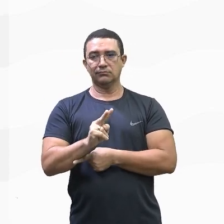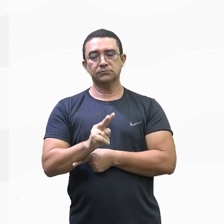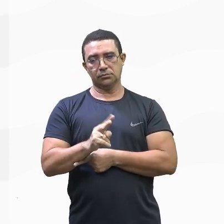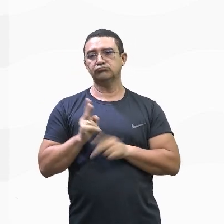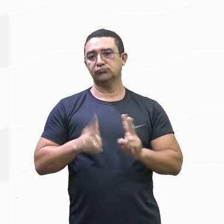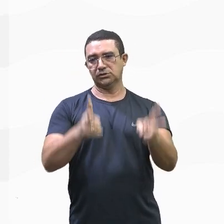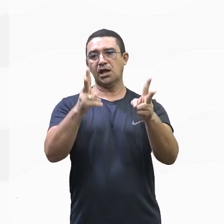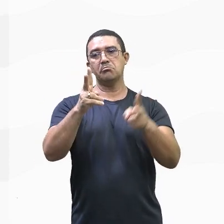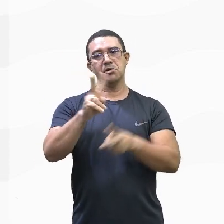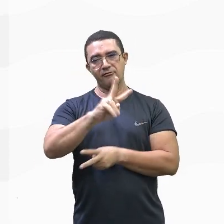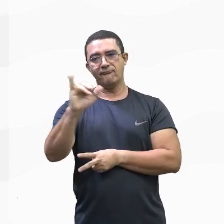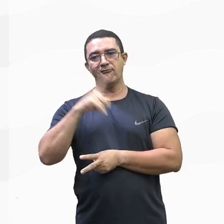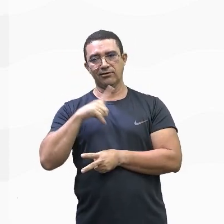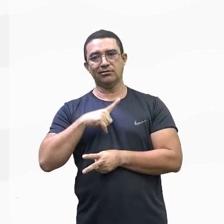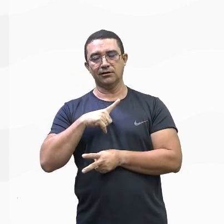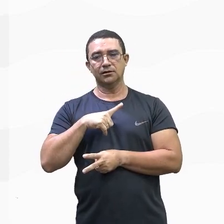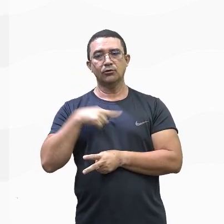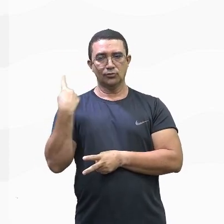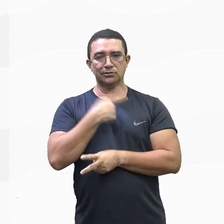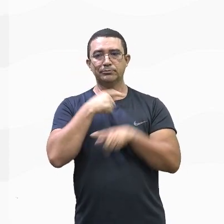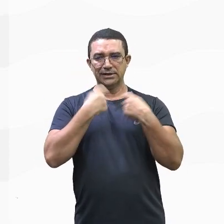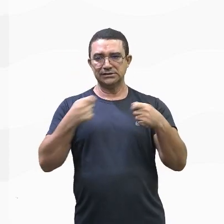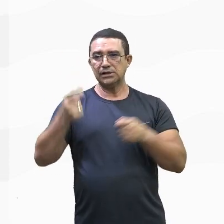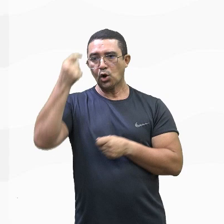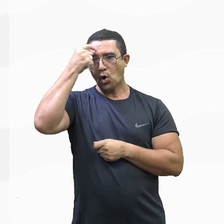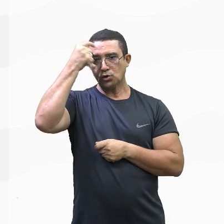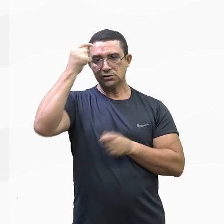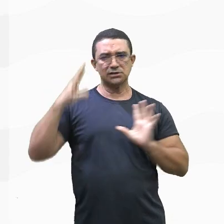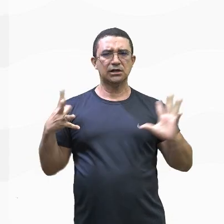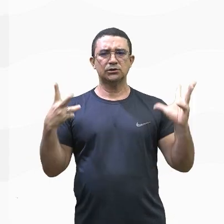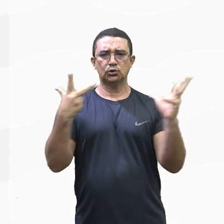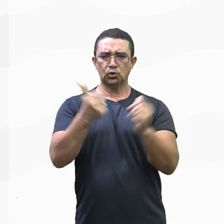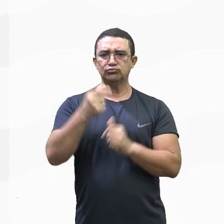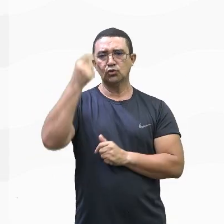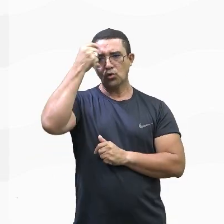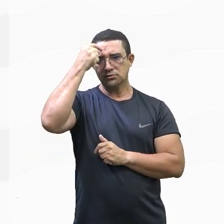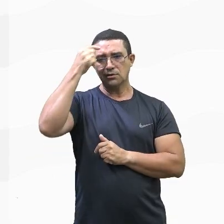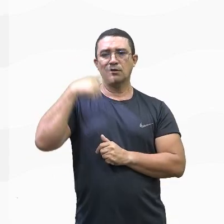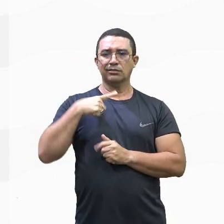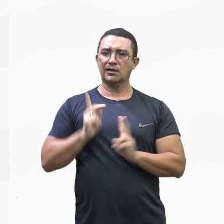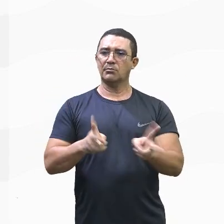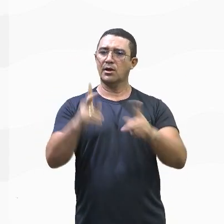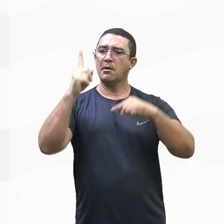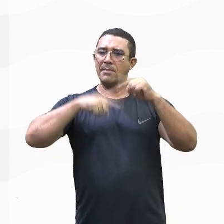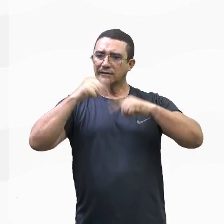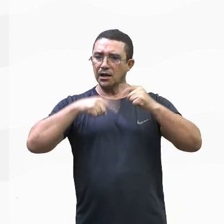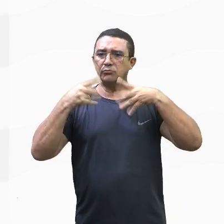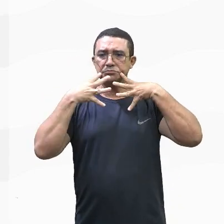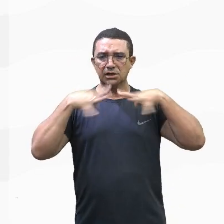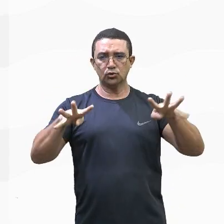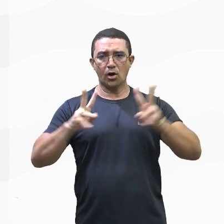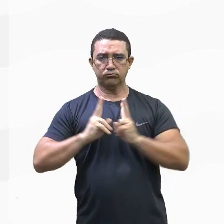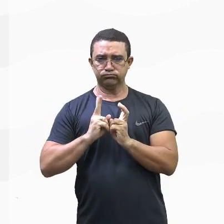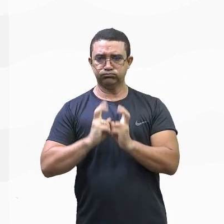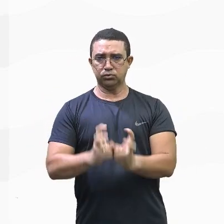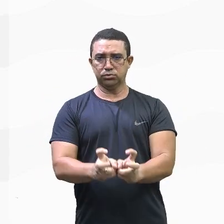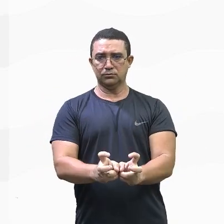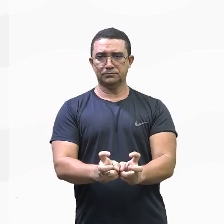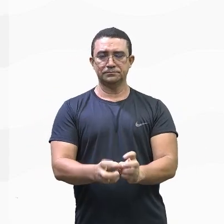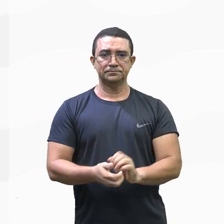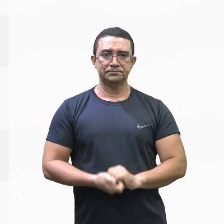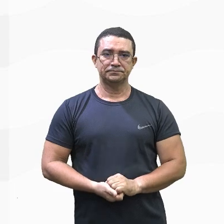fique sempre essa consciência para todos nós, para que sempre tenha um material natural ali a ser extraído. Com